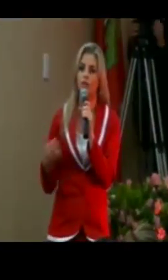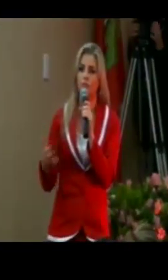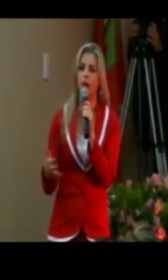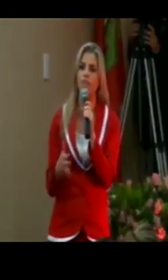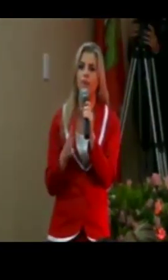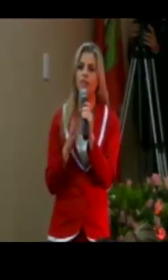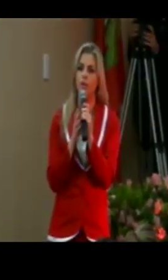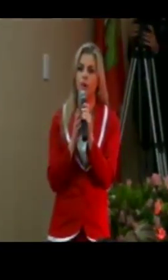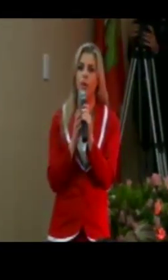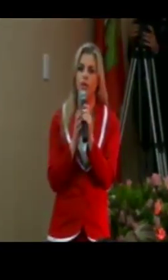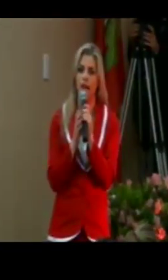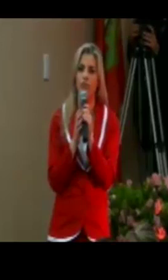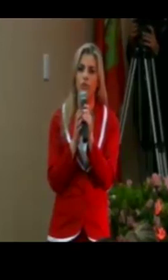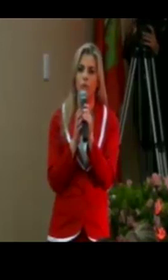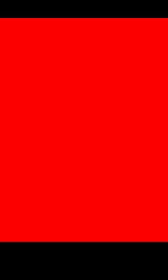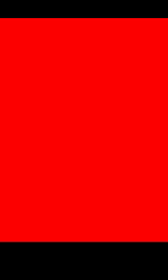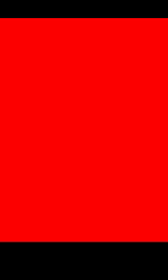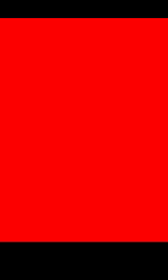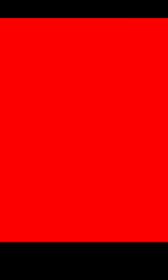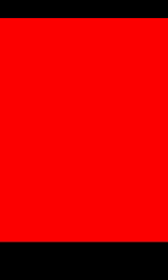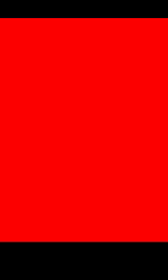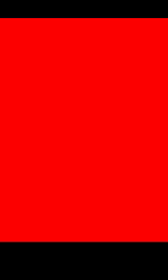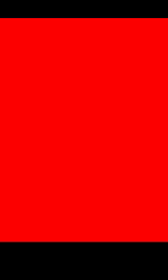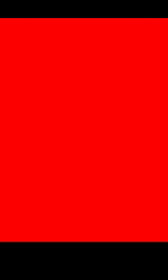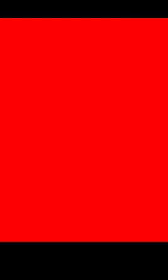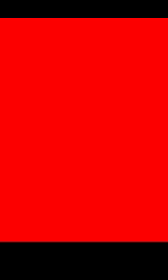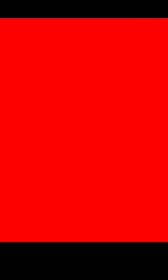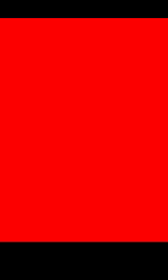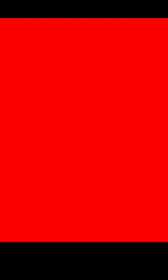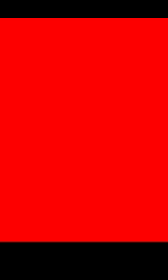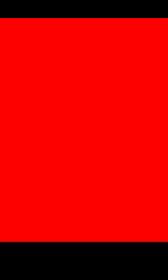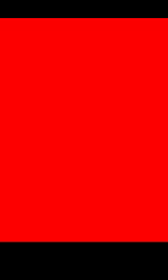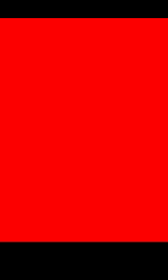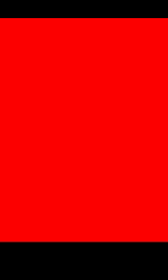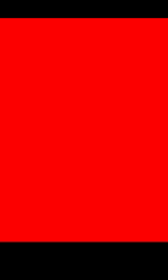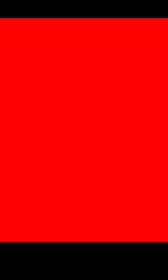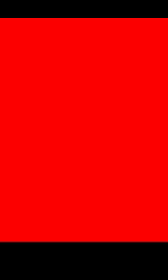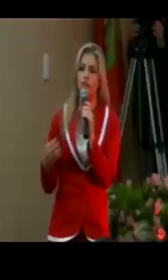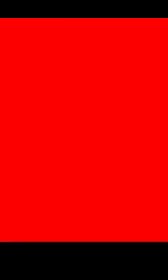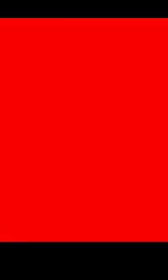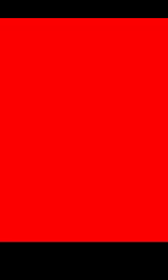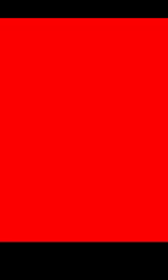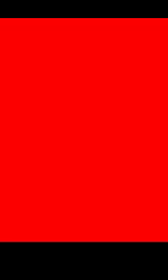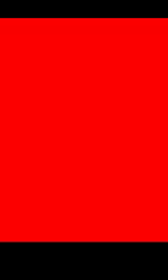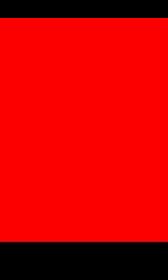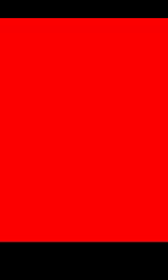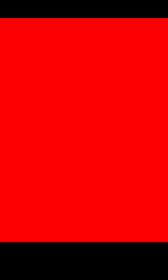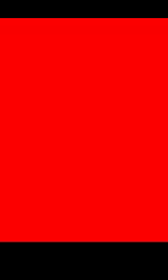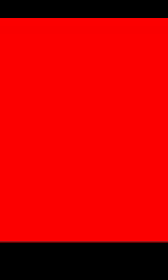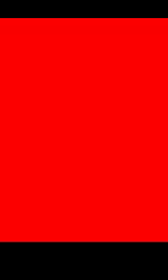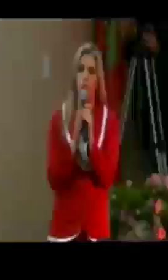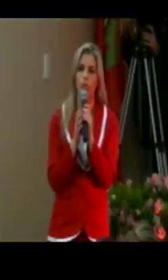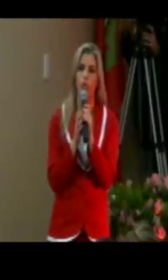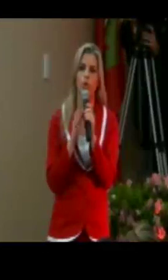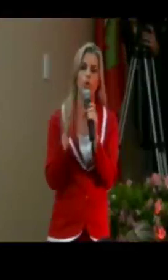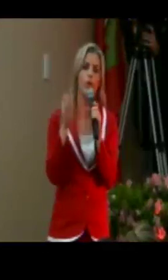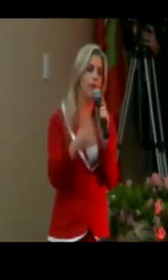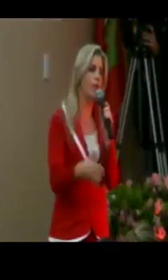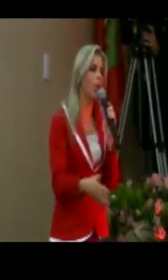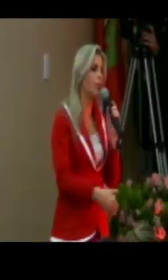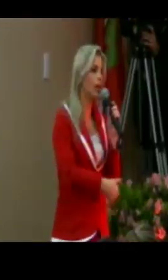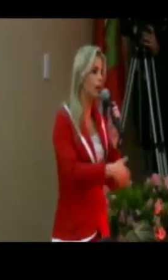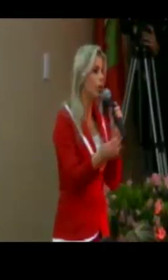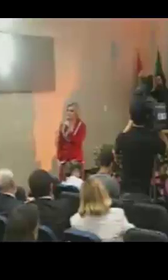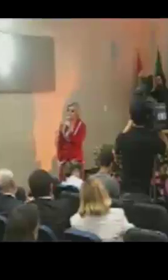justamente de transformação e de participação da comunidade como um todo, bem como, né, do Corpo Técnico da Câmara Municipal de Criciúma,